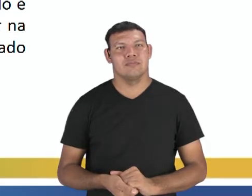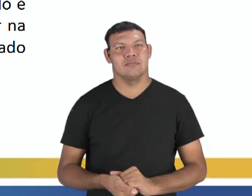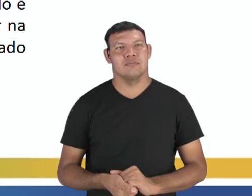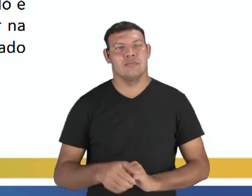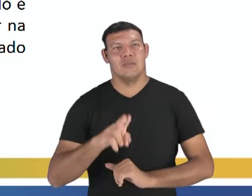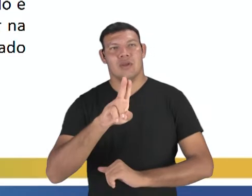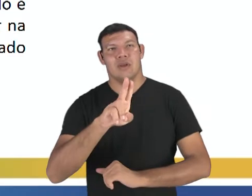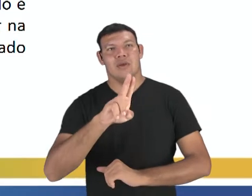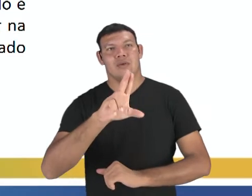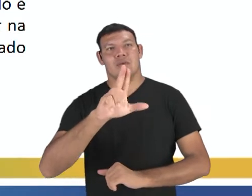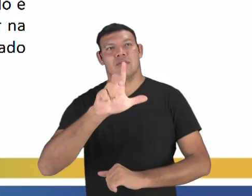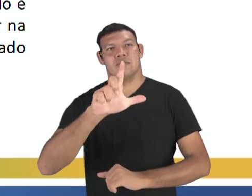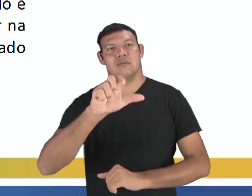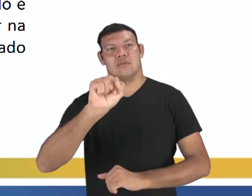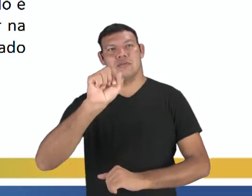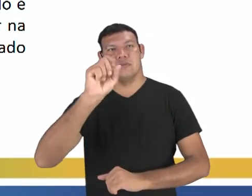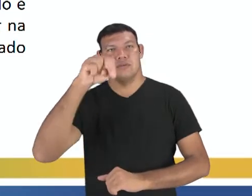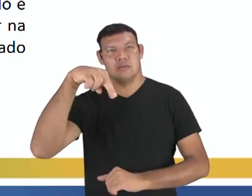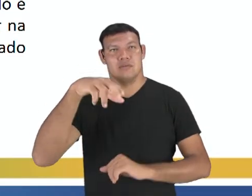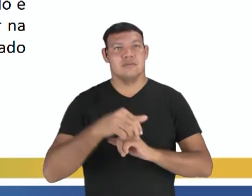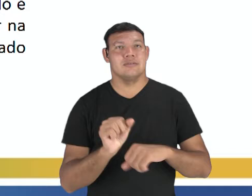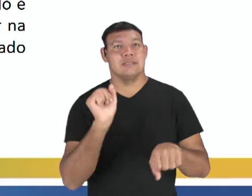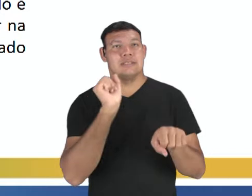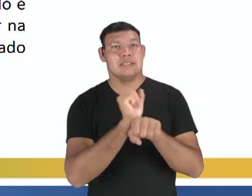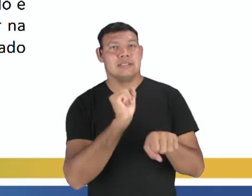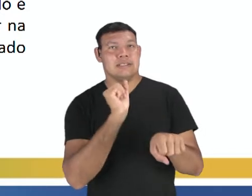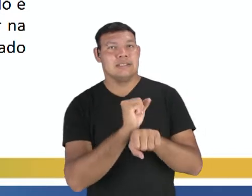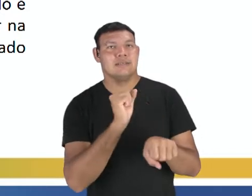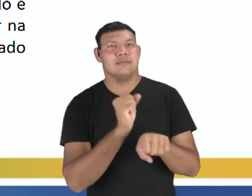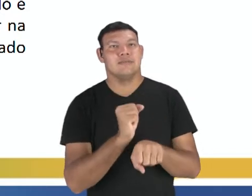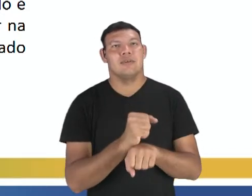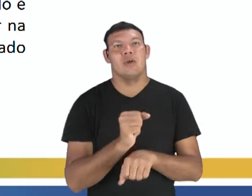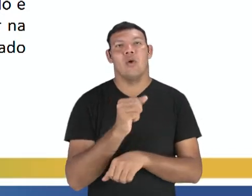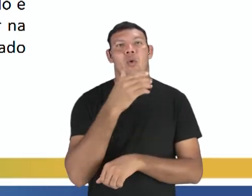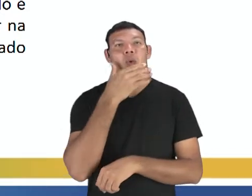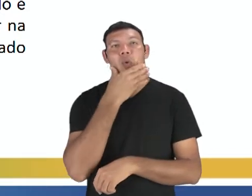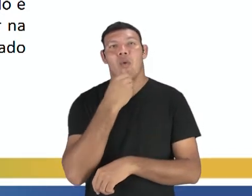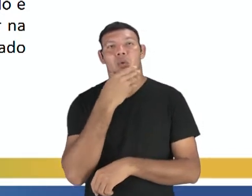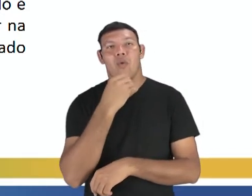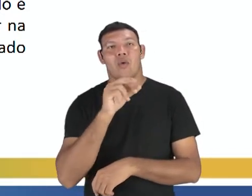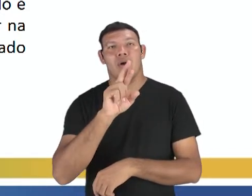meia Ricardinho, do Corinthians, realizou seu sonho profissional.